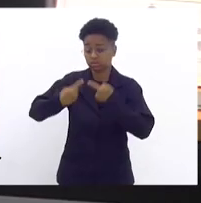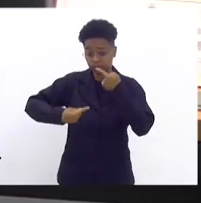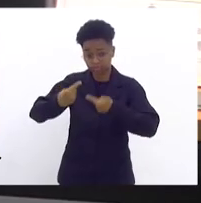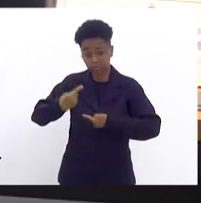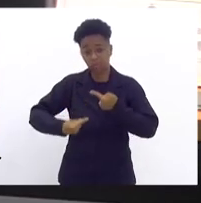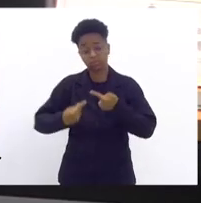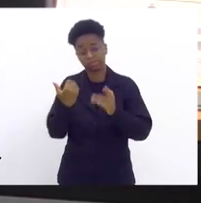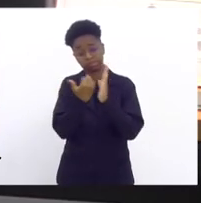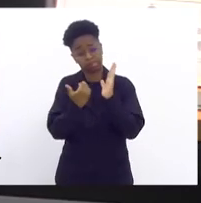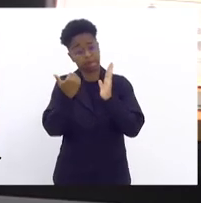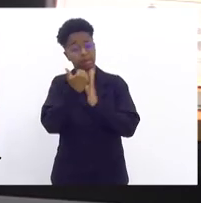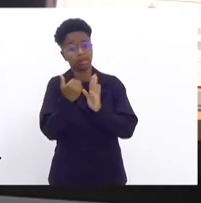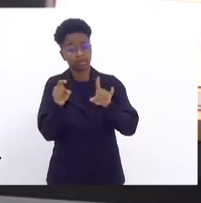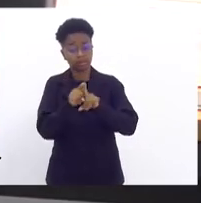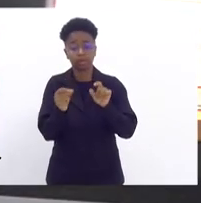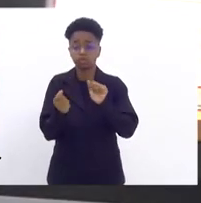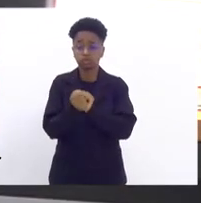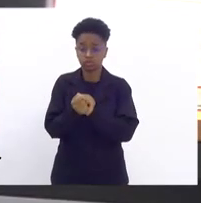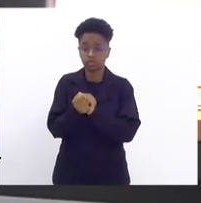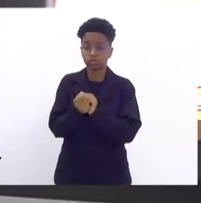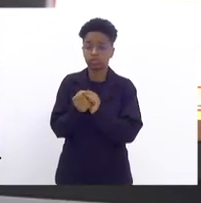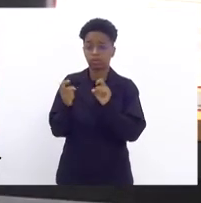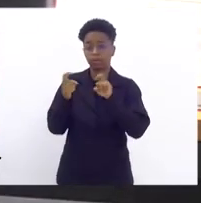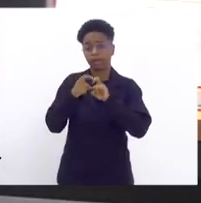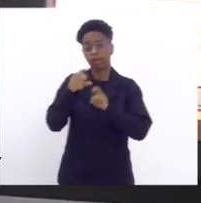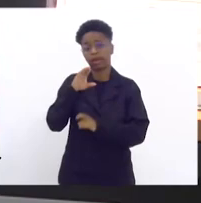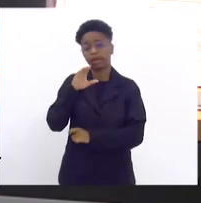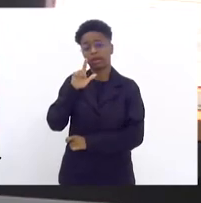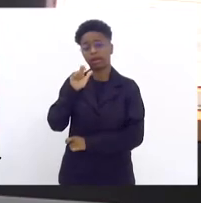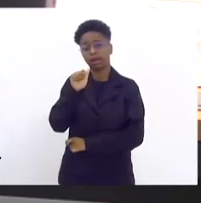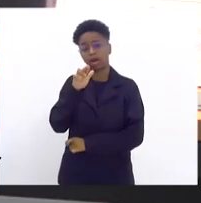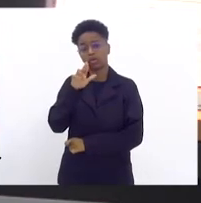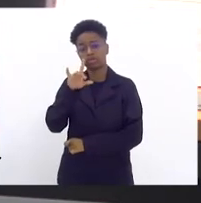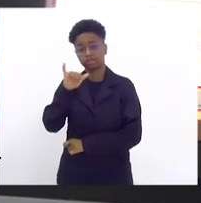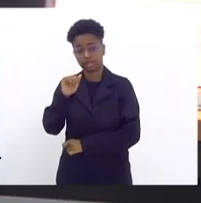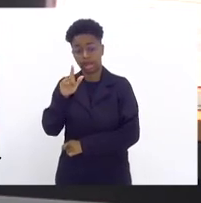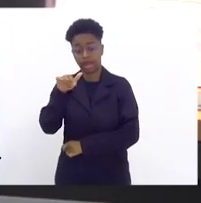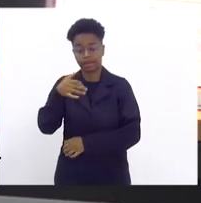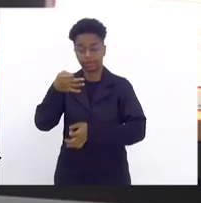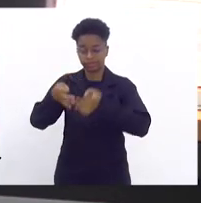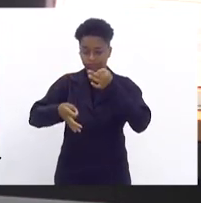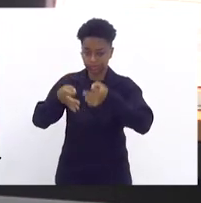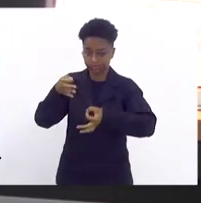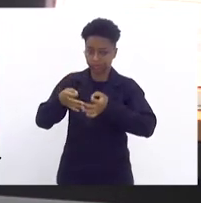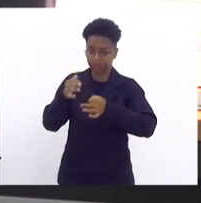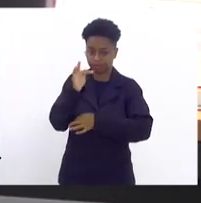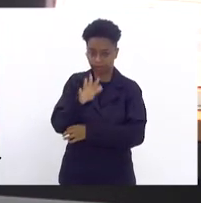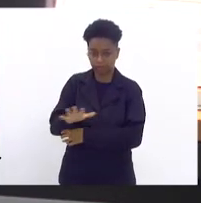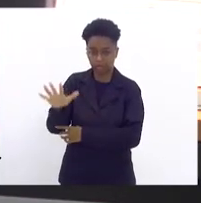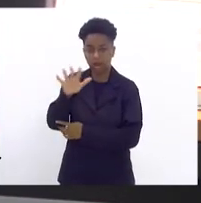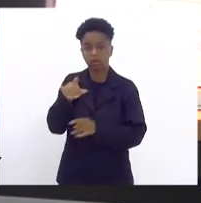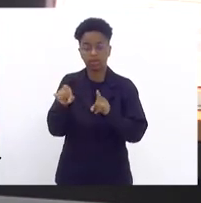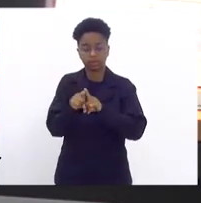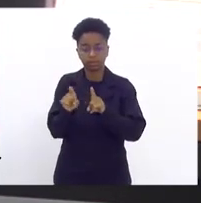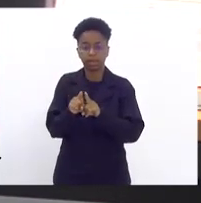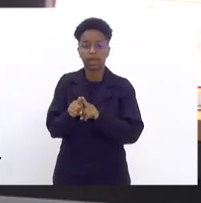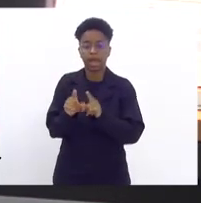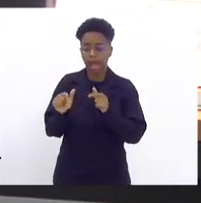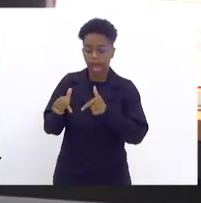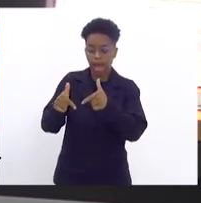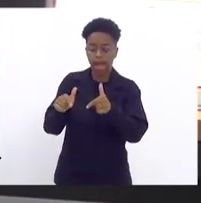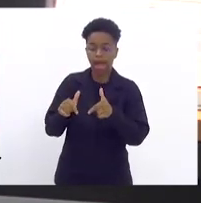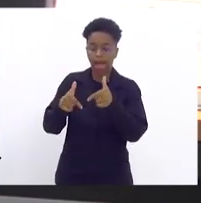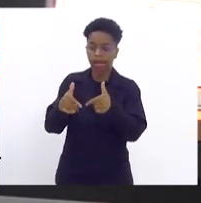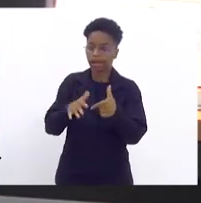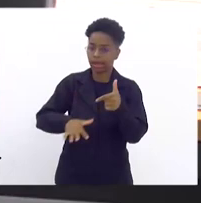inclusive com a Doutora Cláudia que a juíza Federal também que atua muito nas